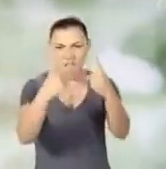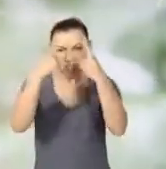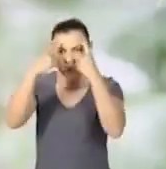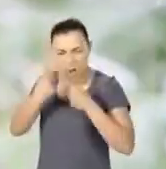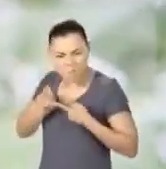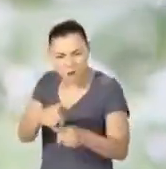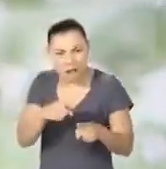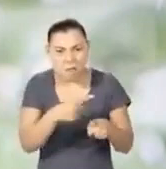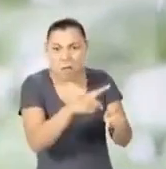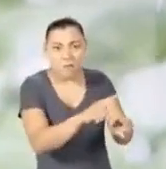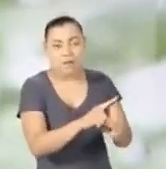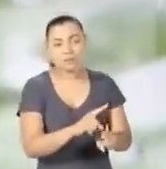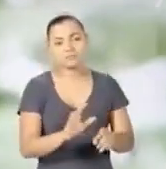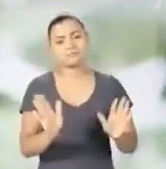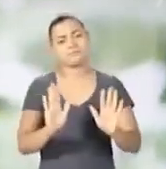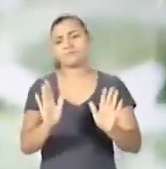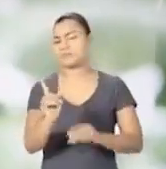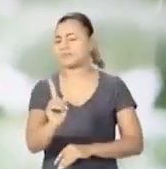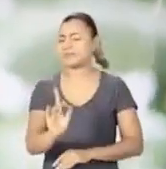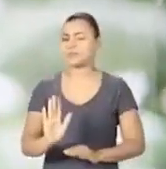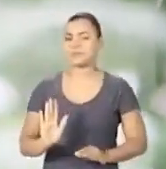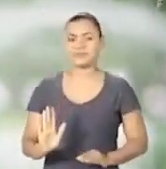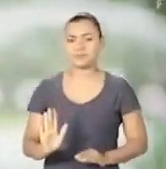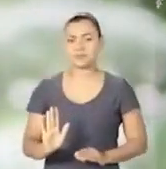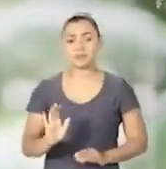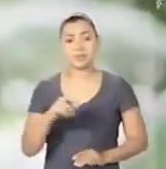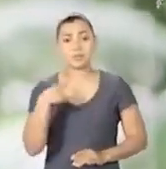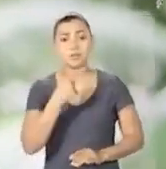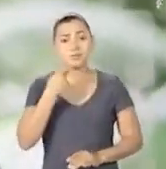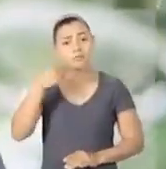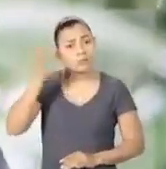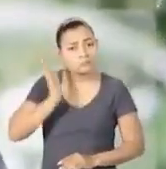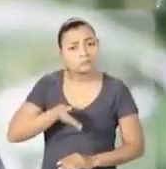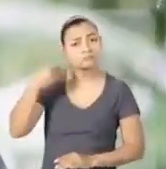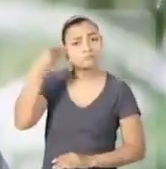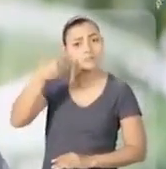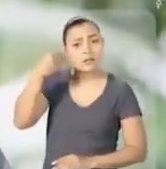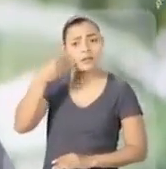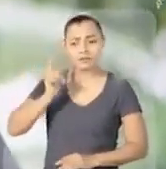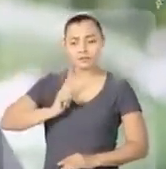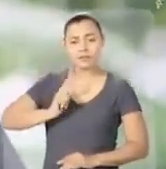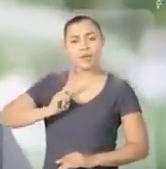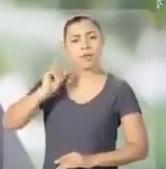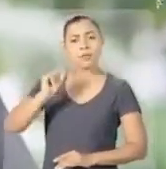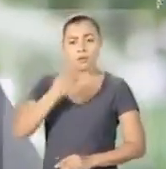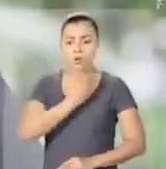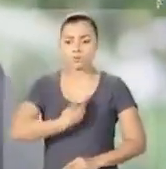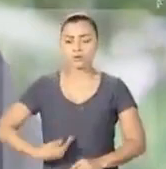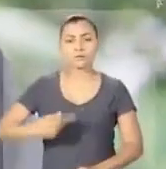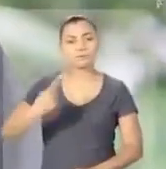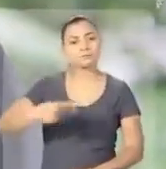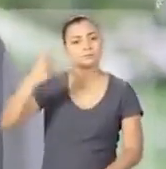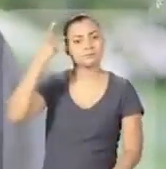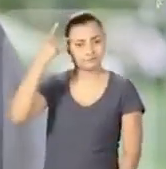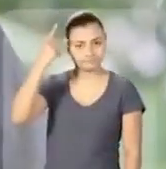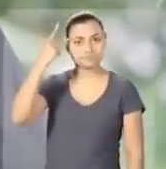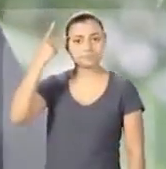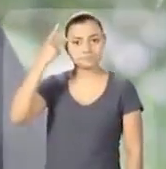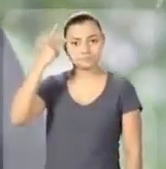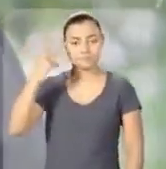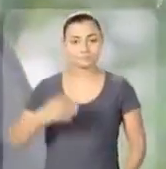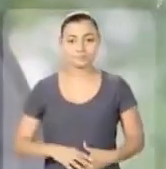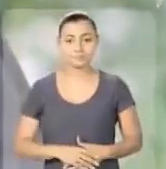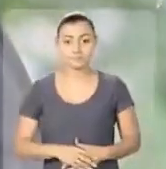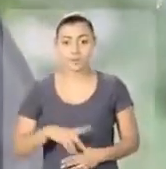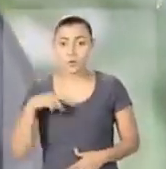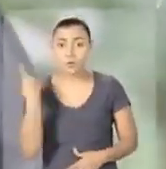basta usar mais e mais violência. Não é por aí. Falo isso com a experiência que tive como governador do